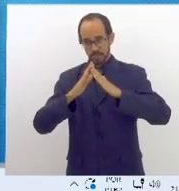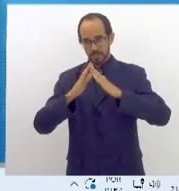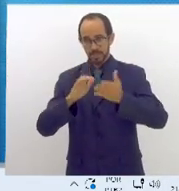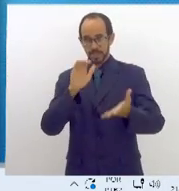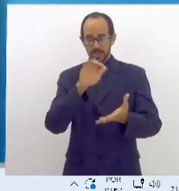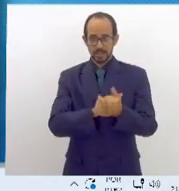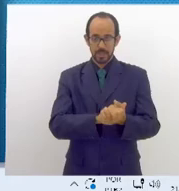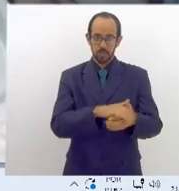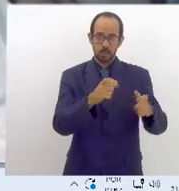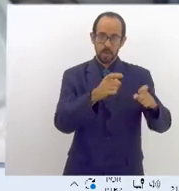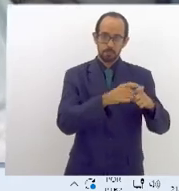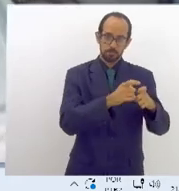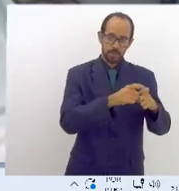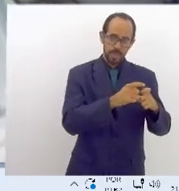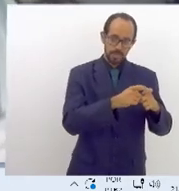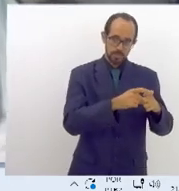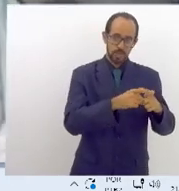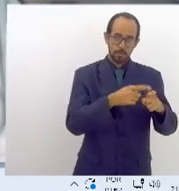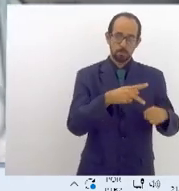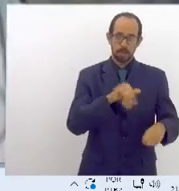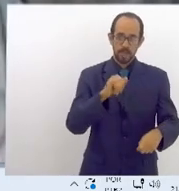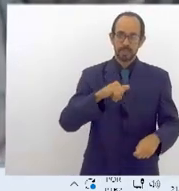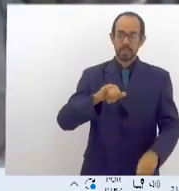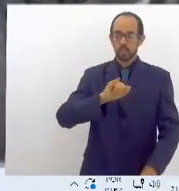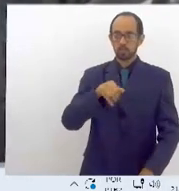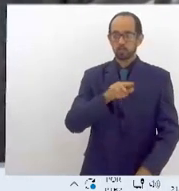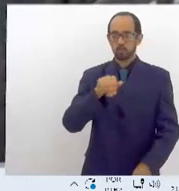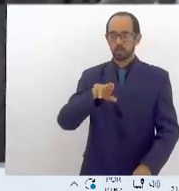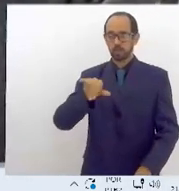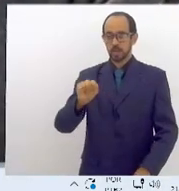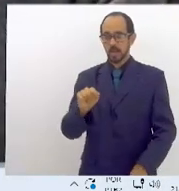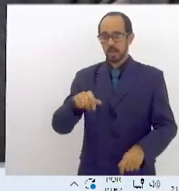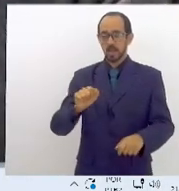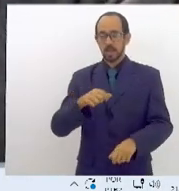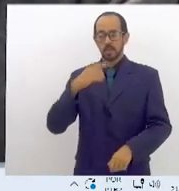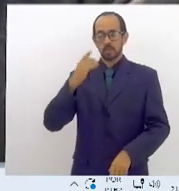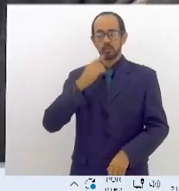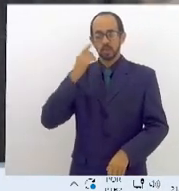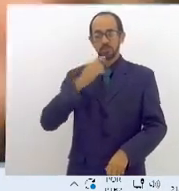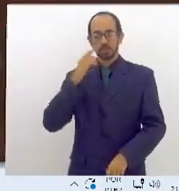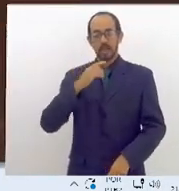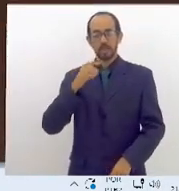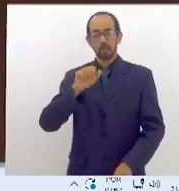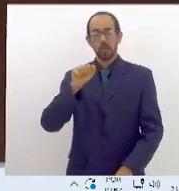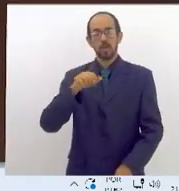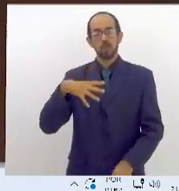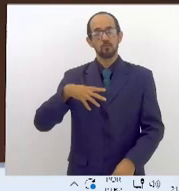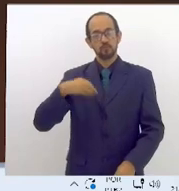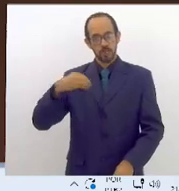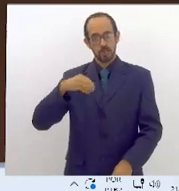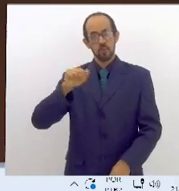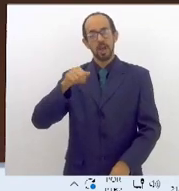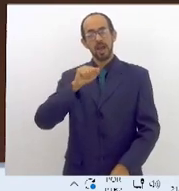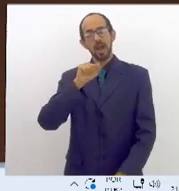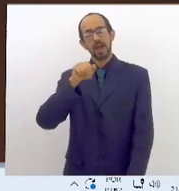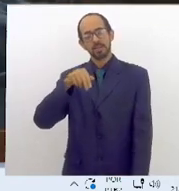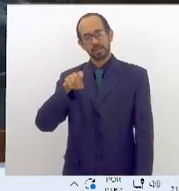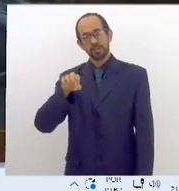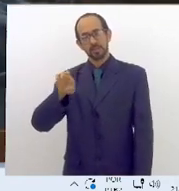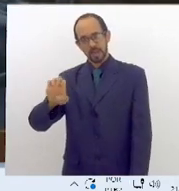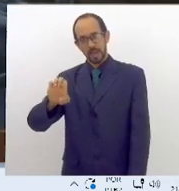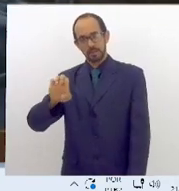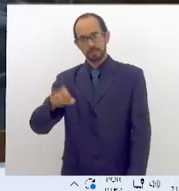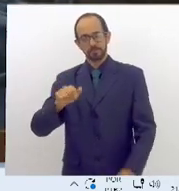a médica Ludmila é pai da Júlia e do deputado estadual eleito Andrezinho trabalhou no mercado financeiro